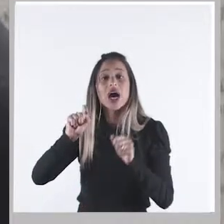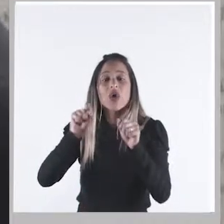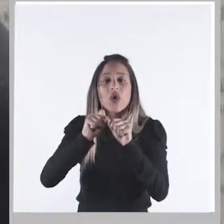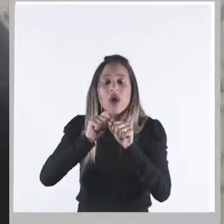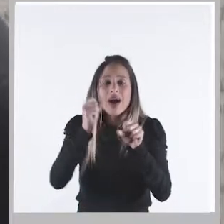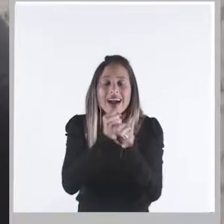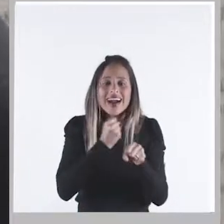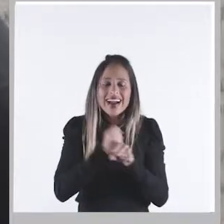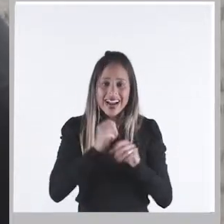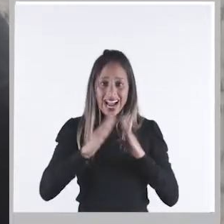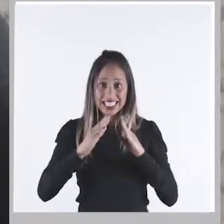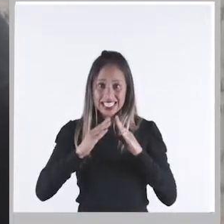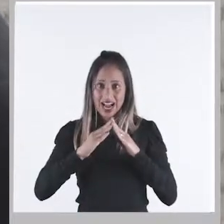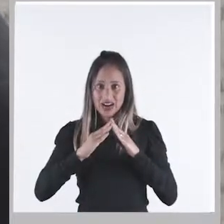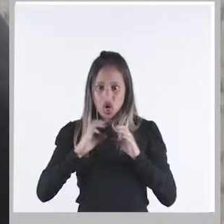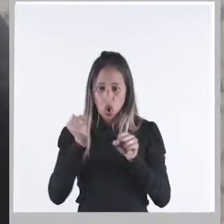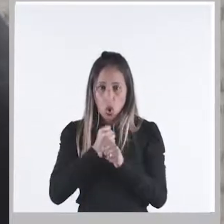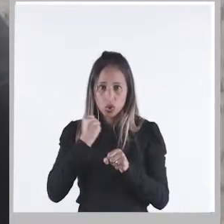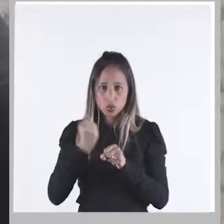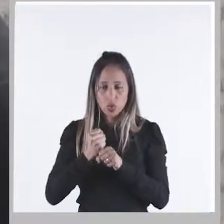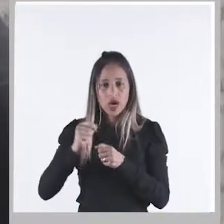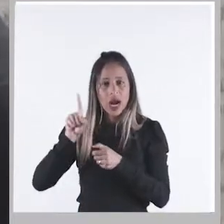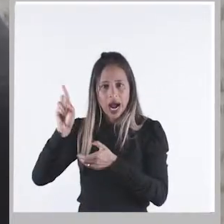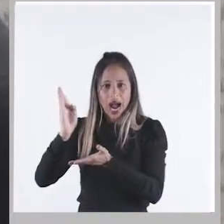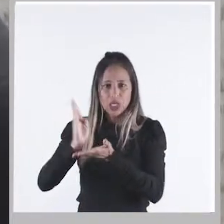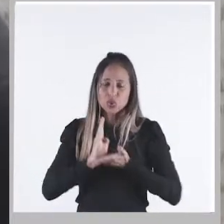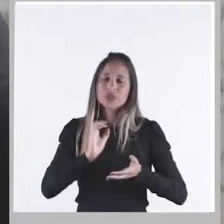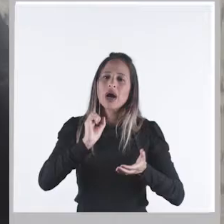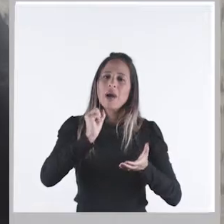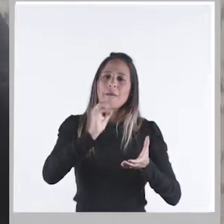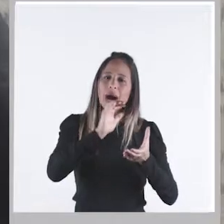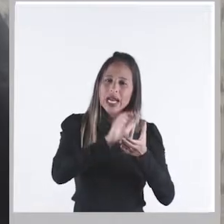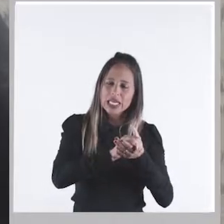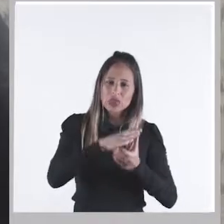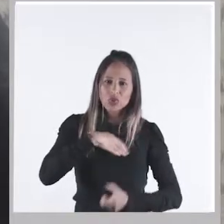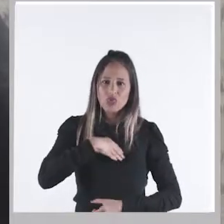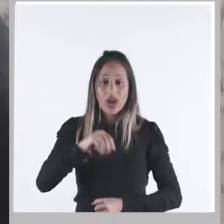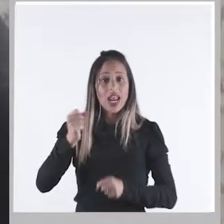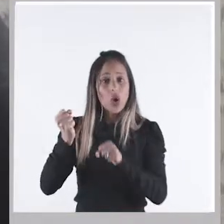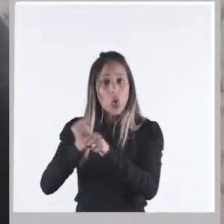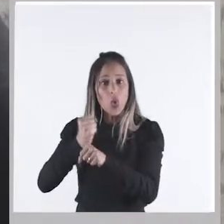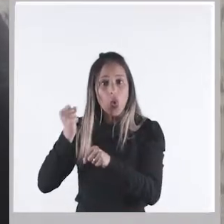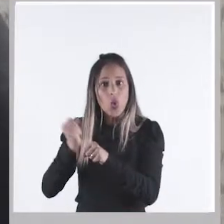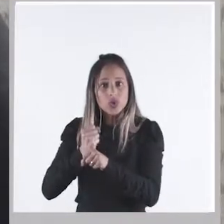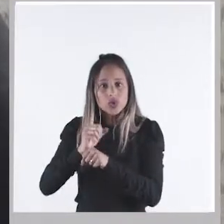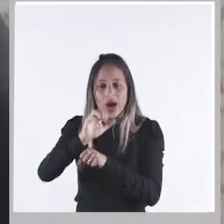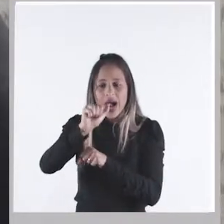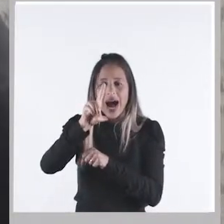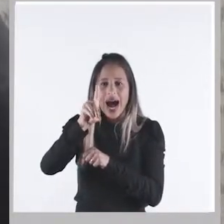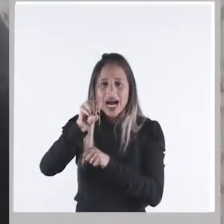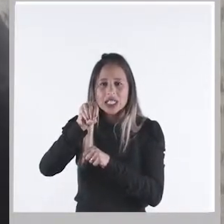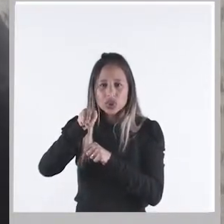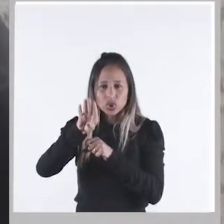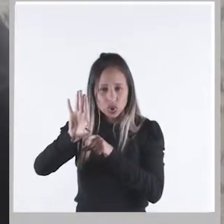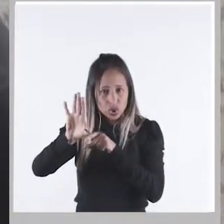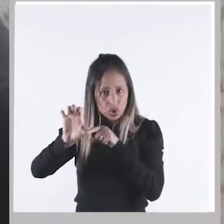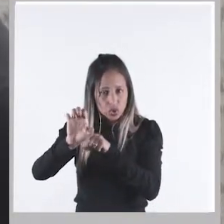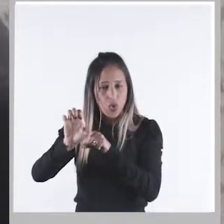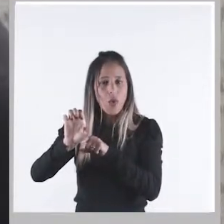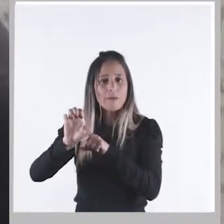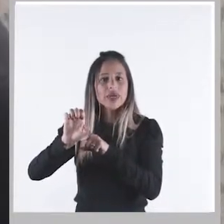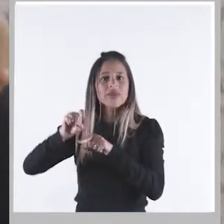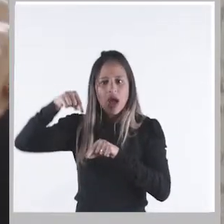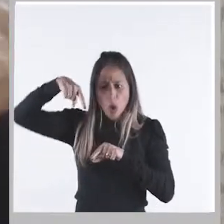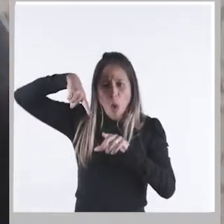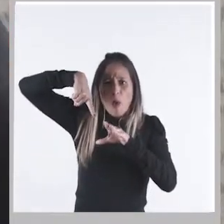própria casa, né? Com a ajuda do marido e dos filhos. Ela que construiu o adobe, né? Ela que furou o